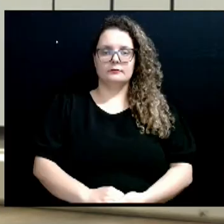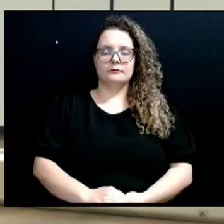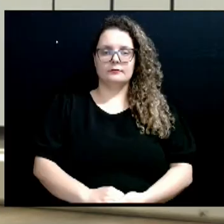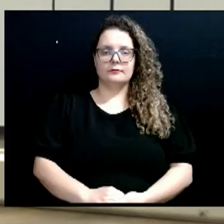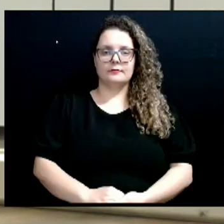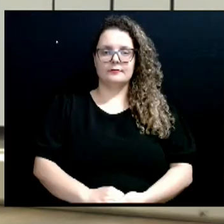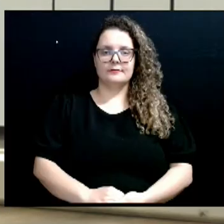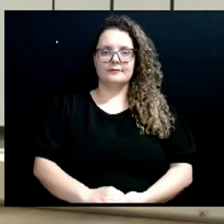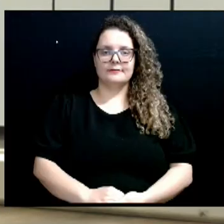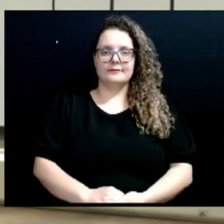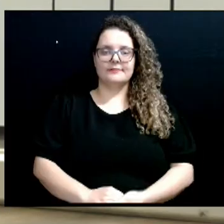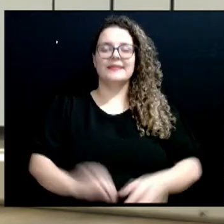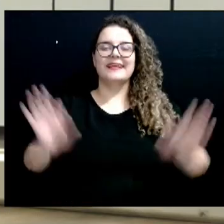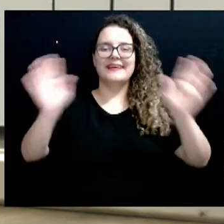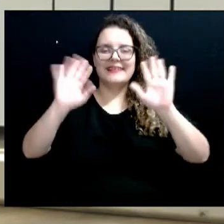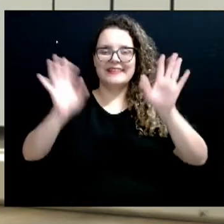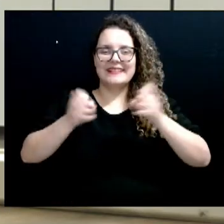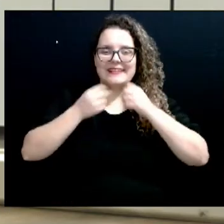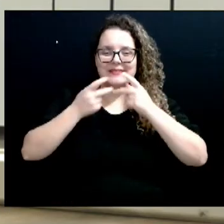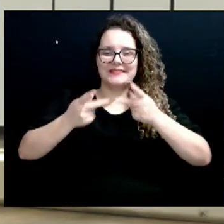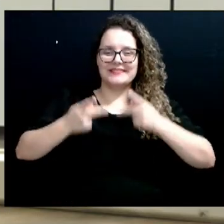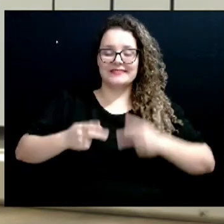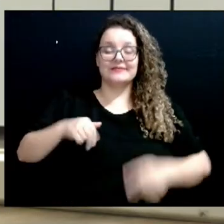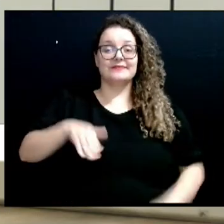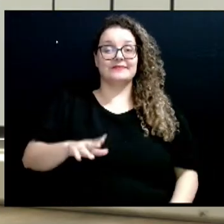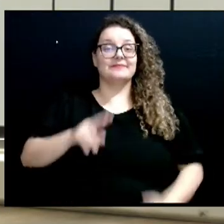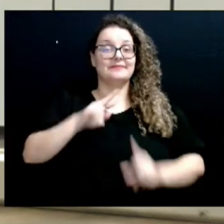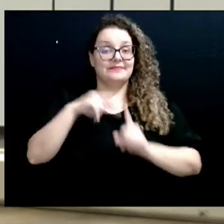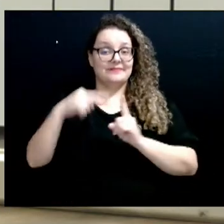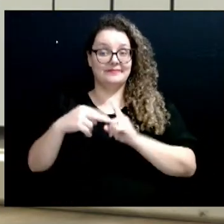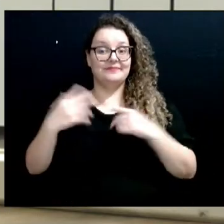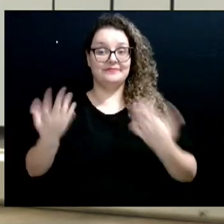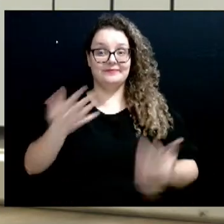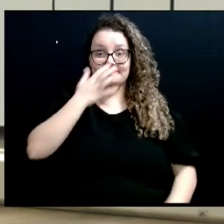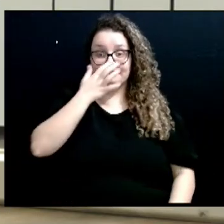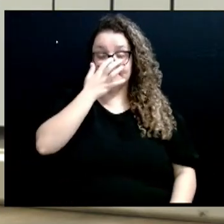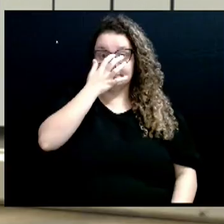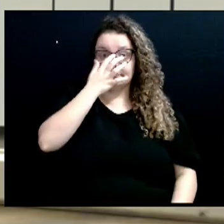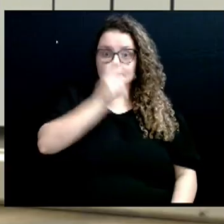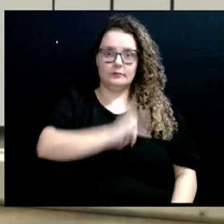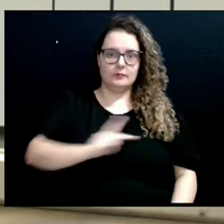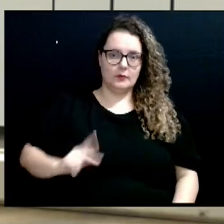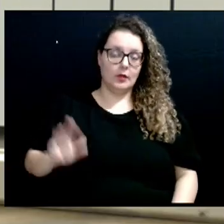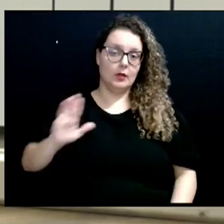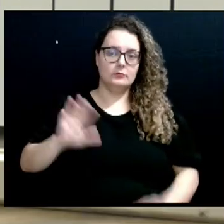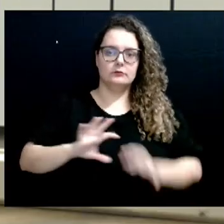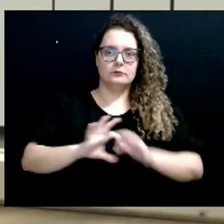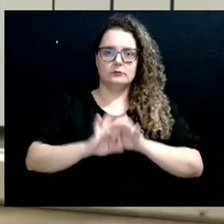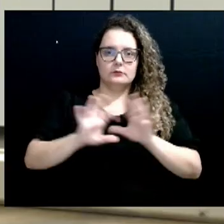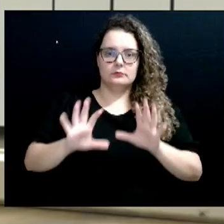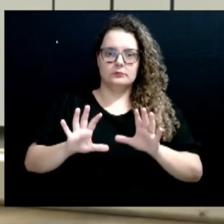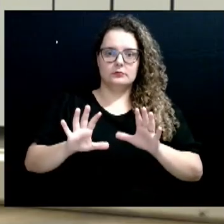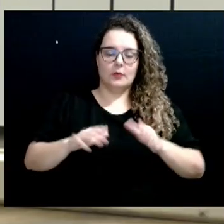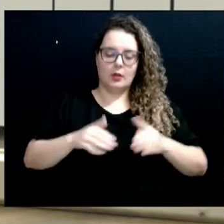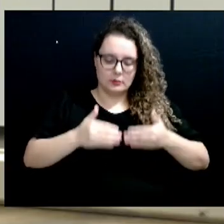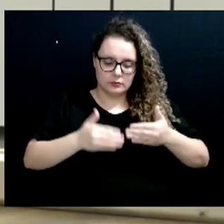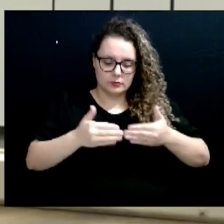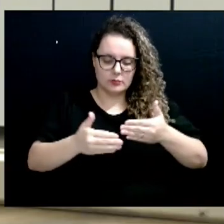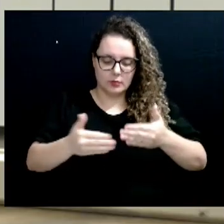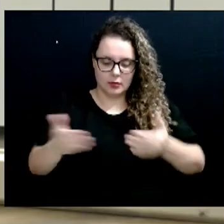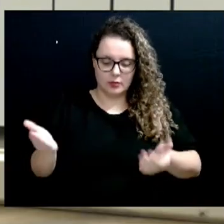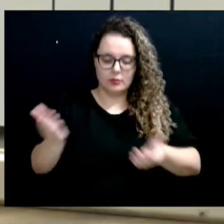Olá, sejam bem-vindos a mais um Ponto de Vista. O presidente Lula autorizou o andamento do processo sobre